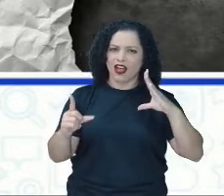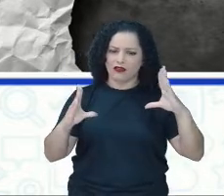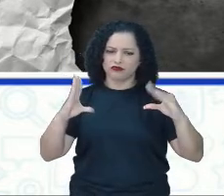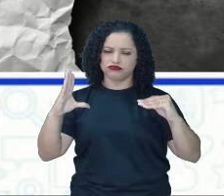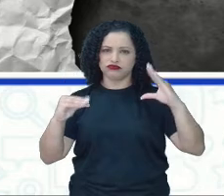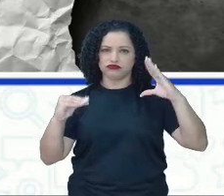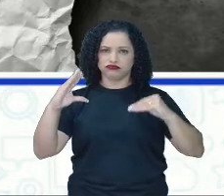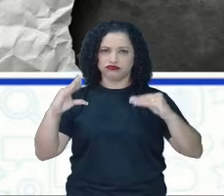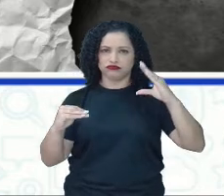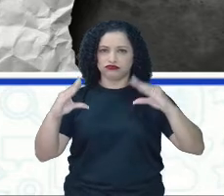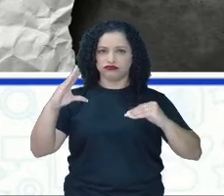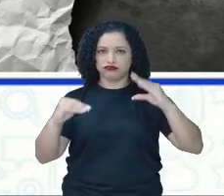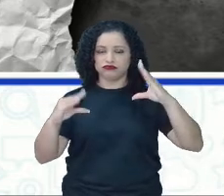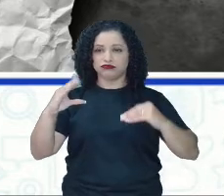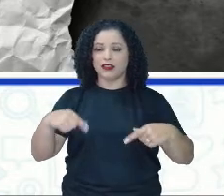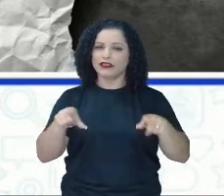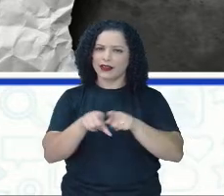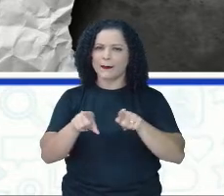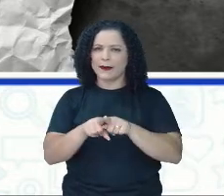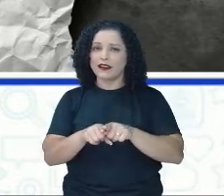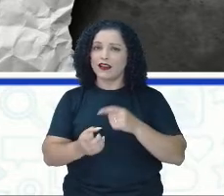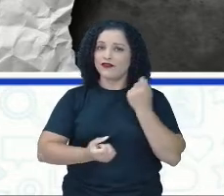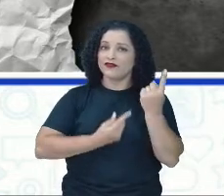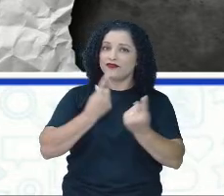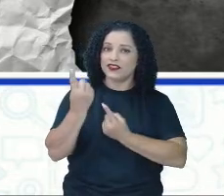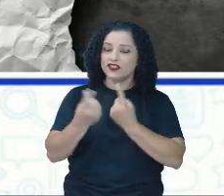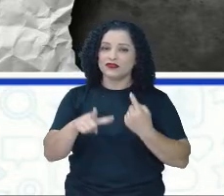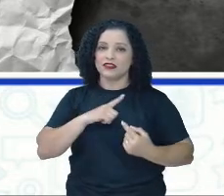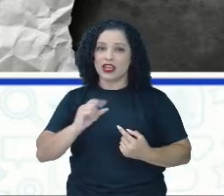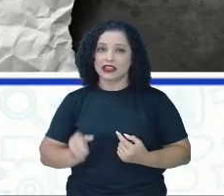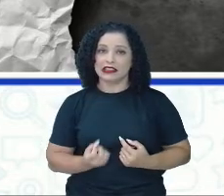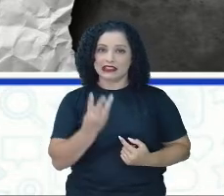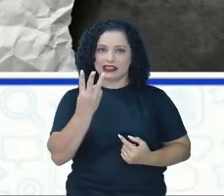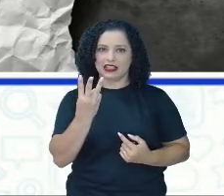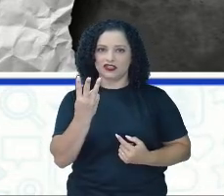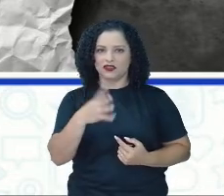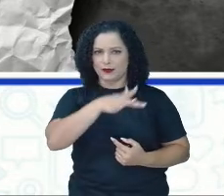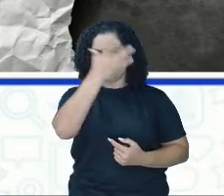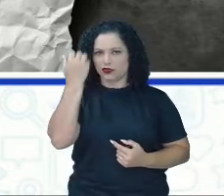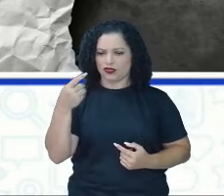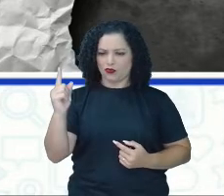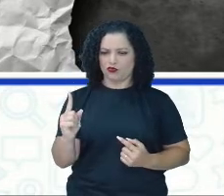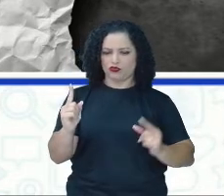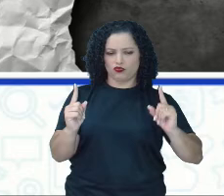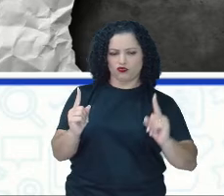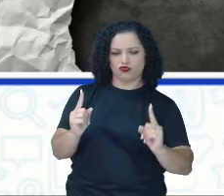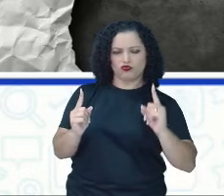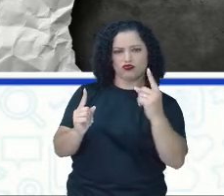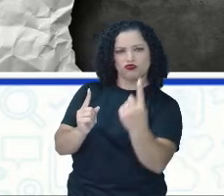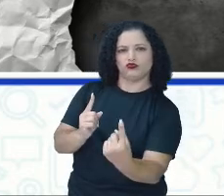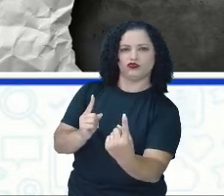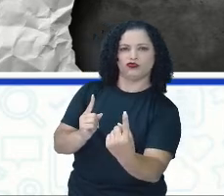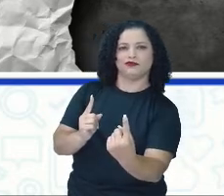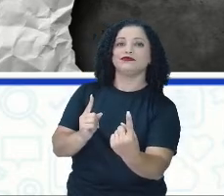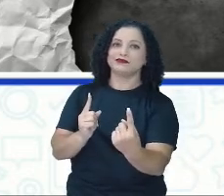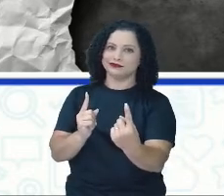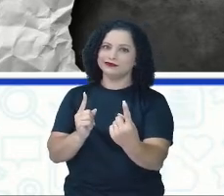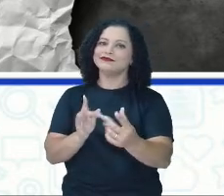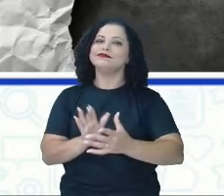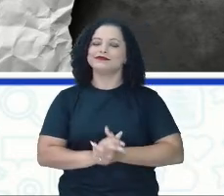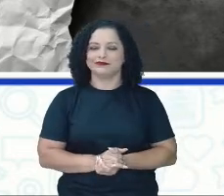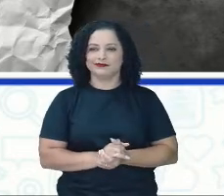acontece uma terceira pessoa. Where is the third person? É justamente a pessoa de quem a gente está falando,